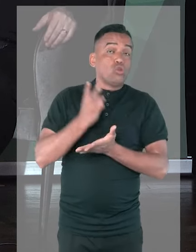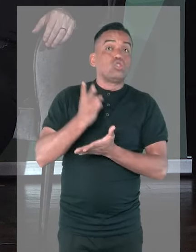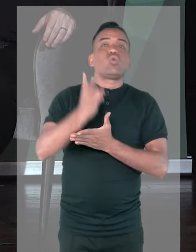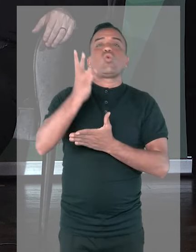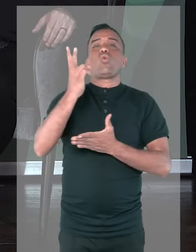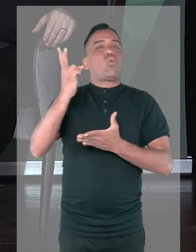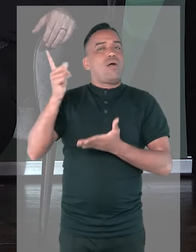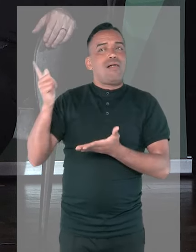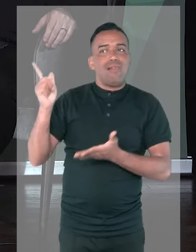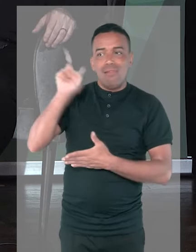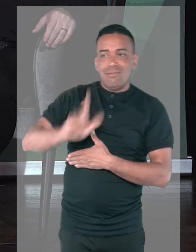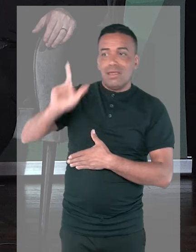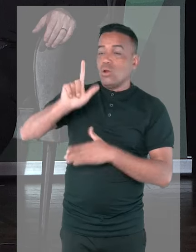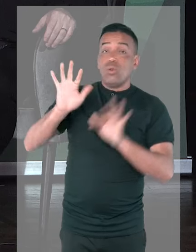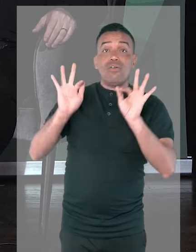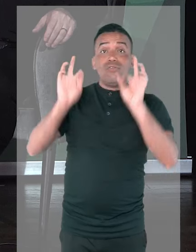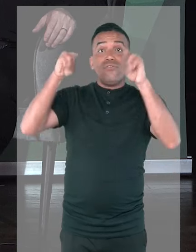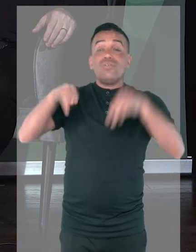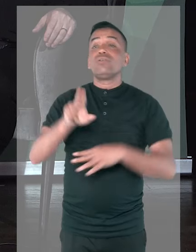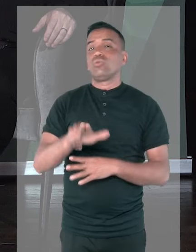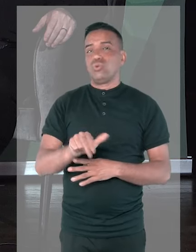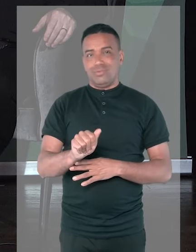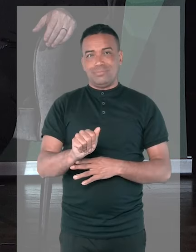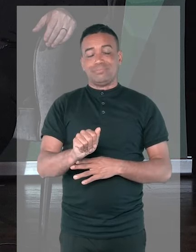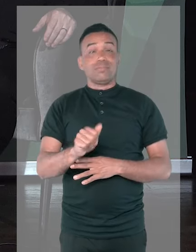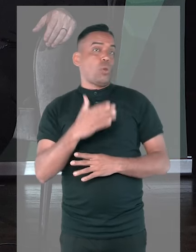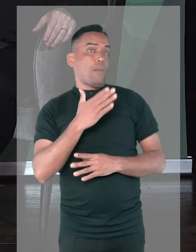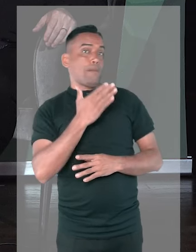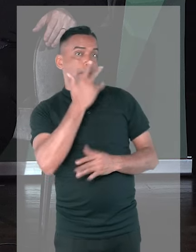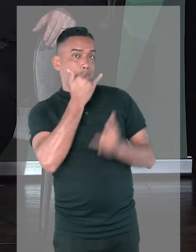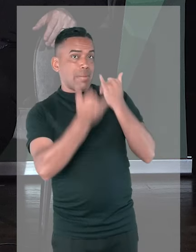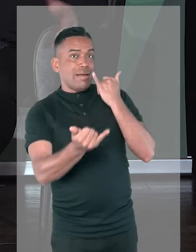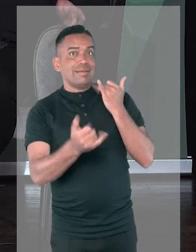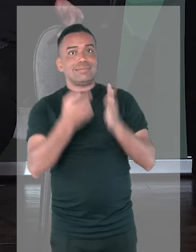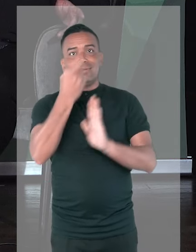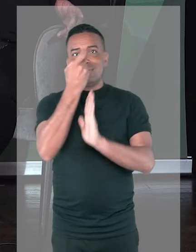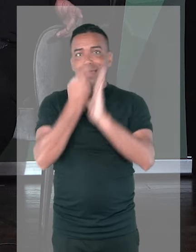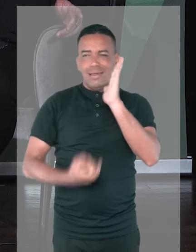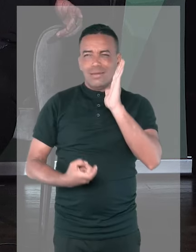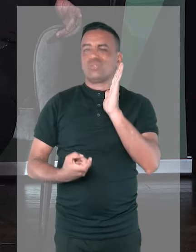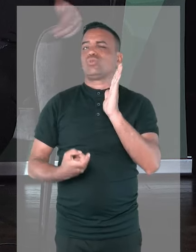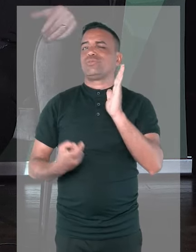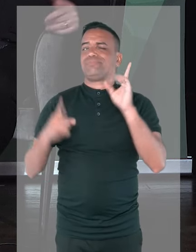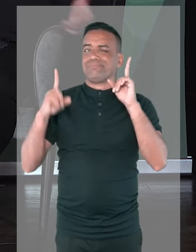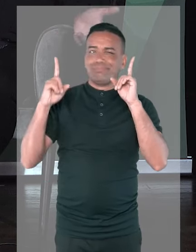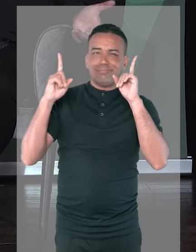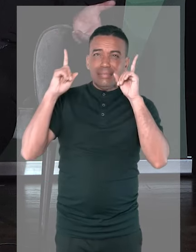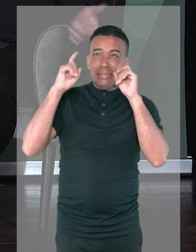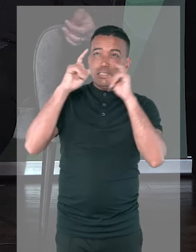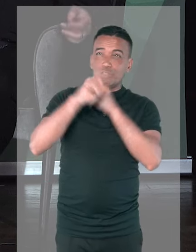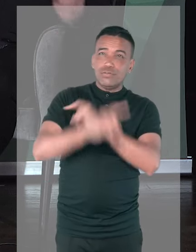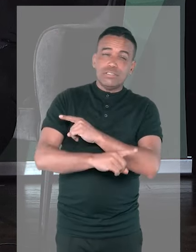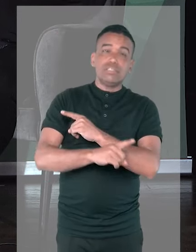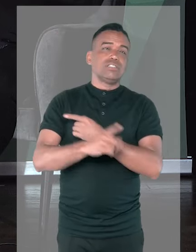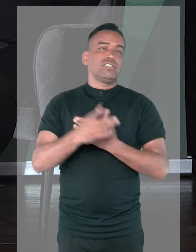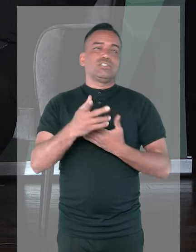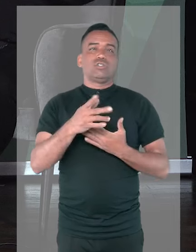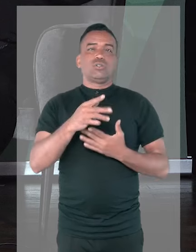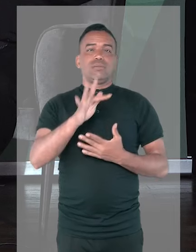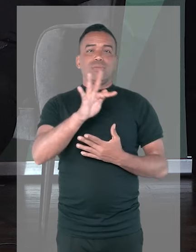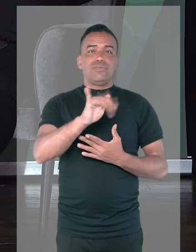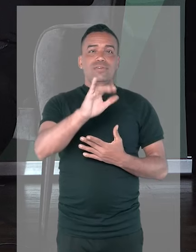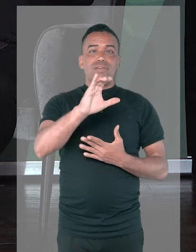cedo, porque me parece que somente a leitura de textos complexos, que é o que a leitura de